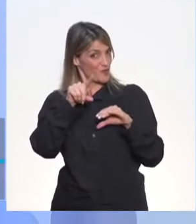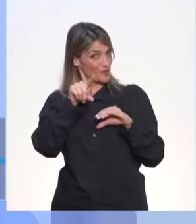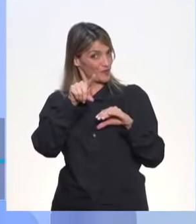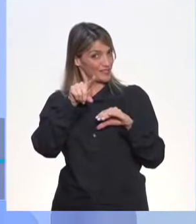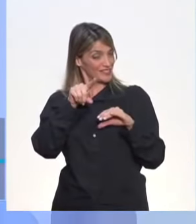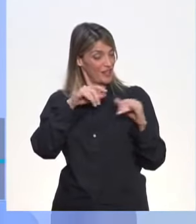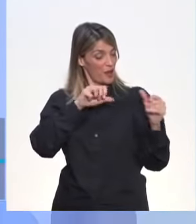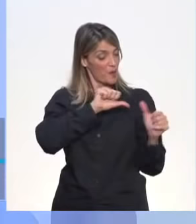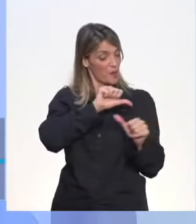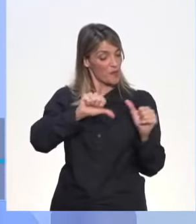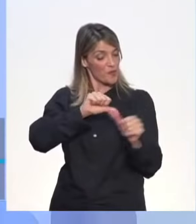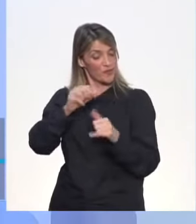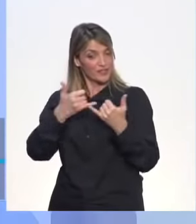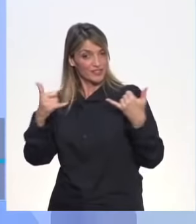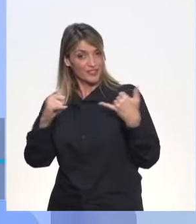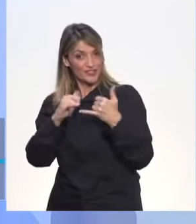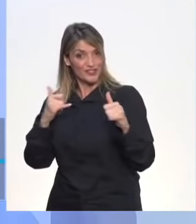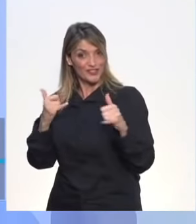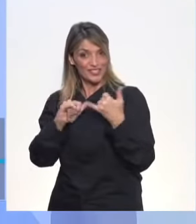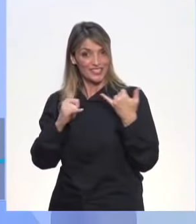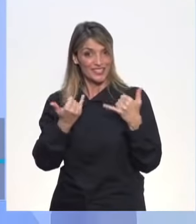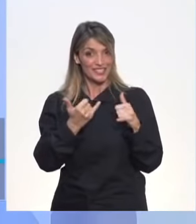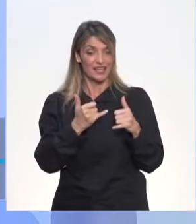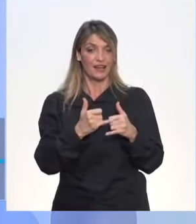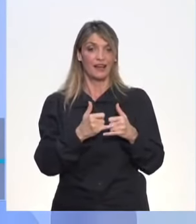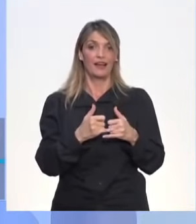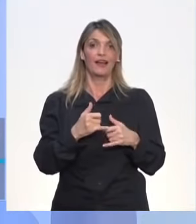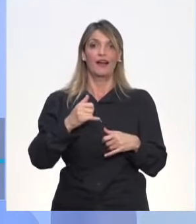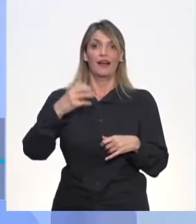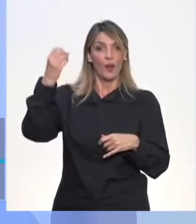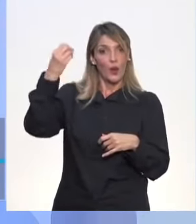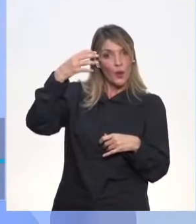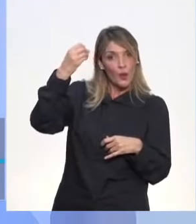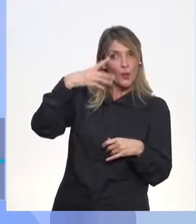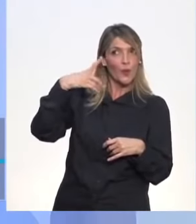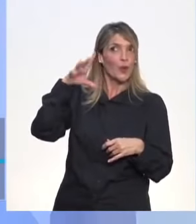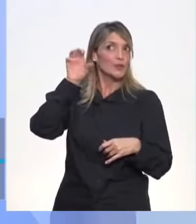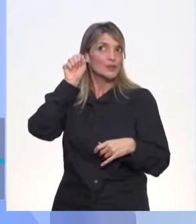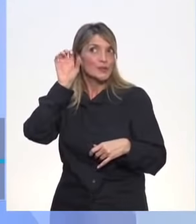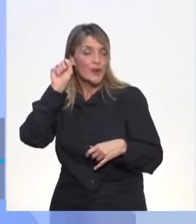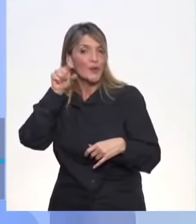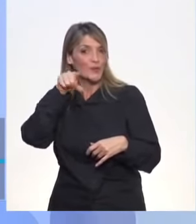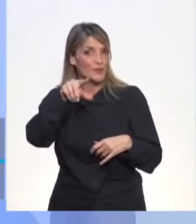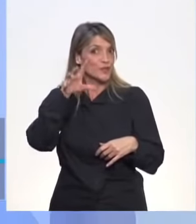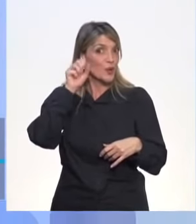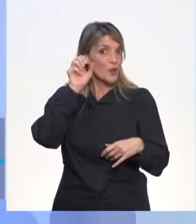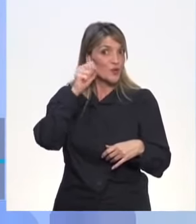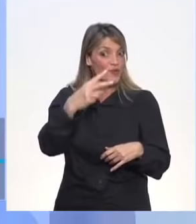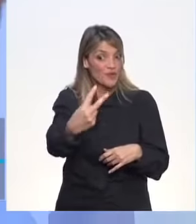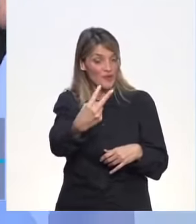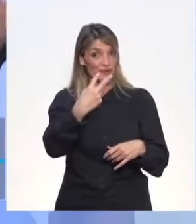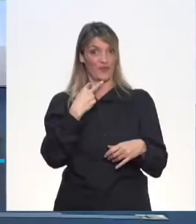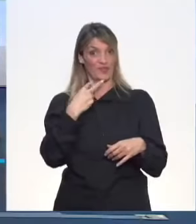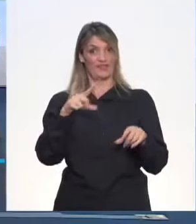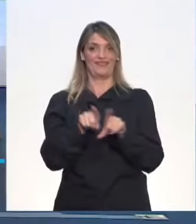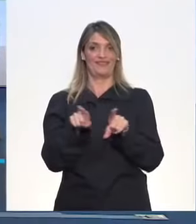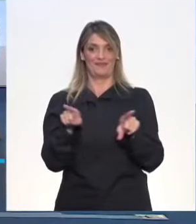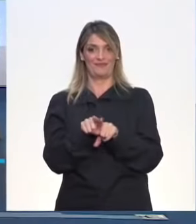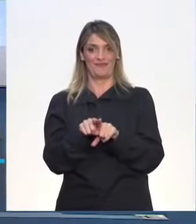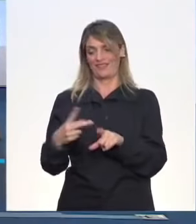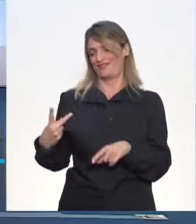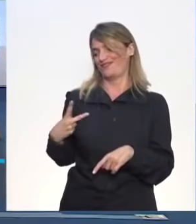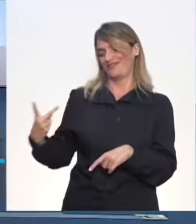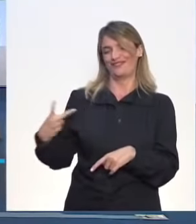recebendo aí transformação de energia elétrica em Luminosa e sonora para você me ouvir não ouve só eu eu e o meu parceiro